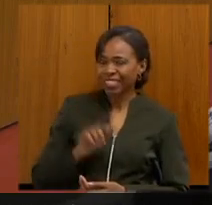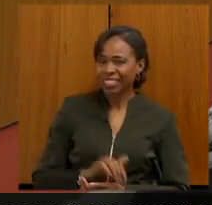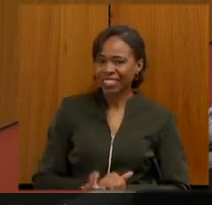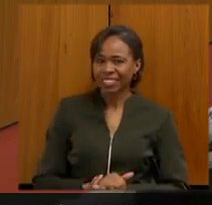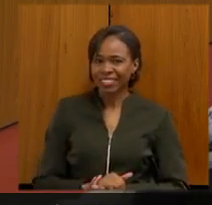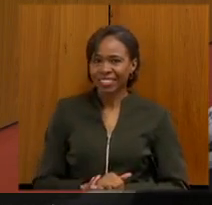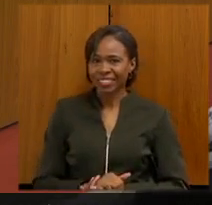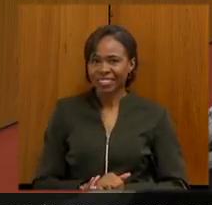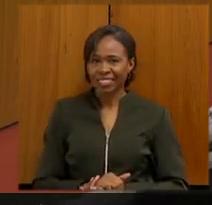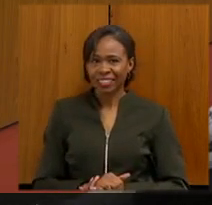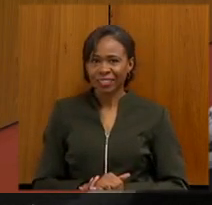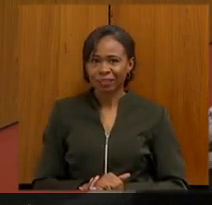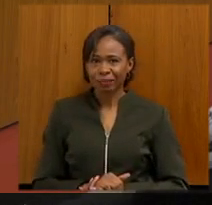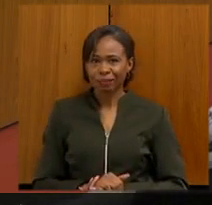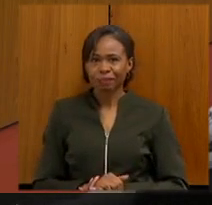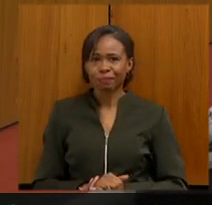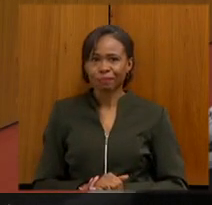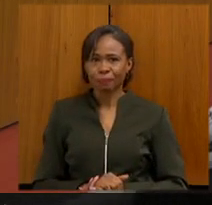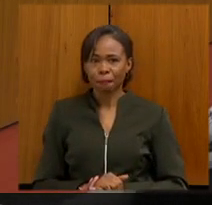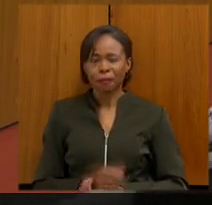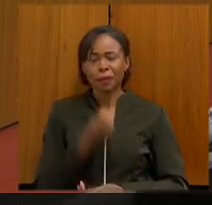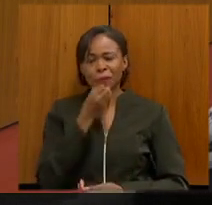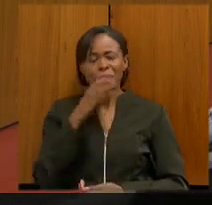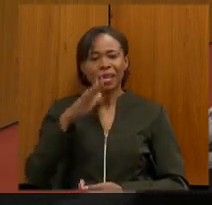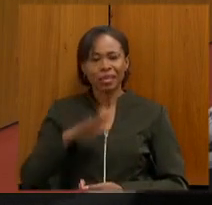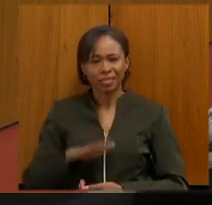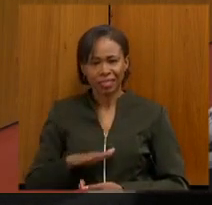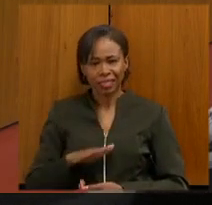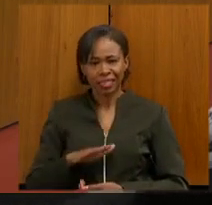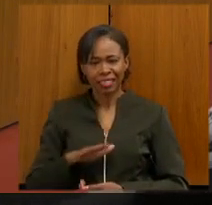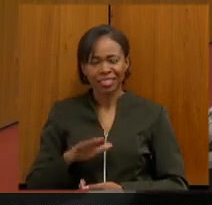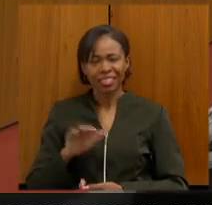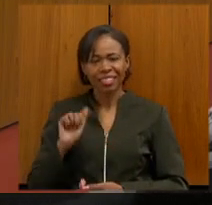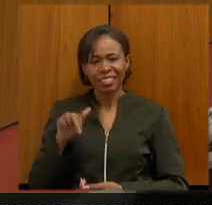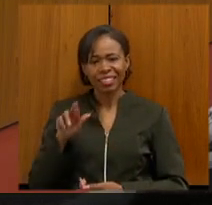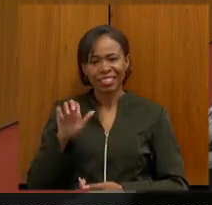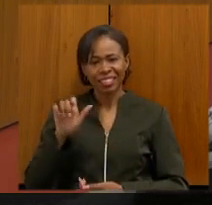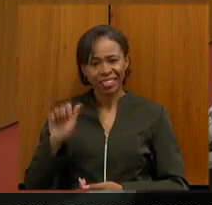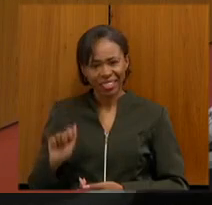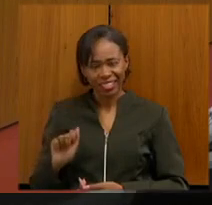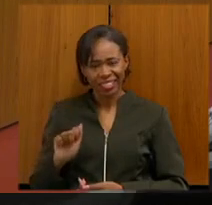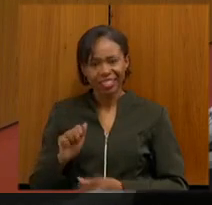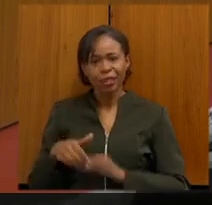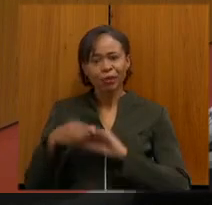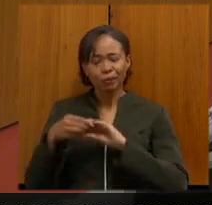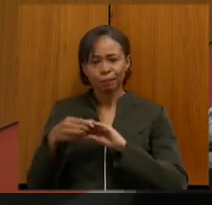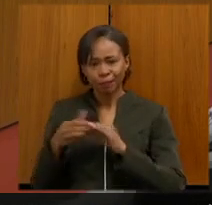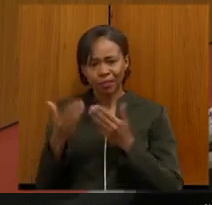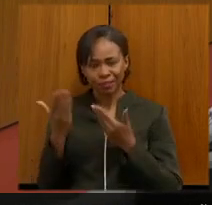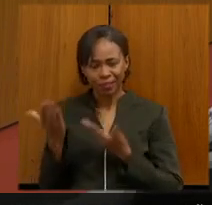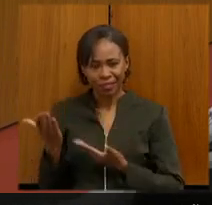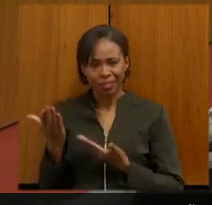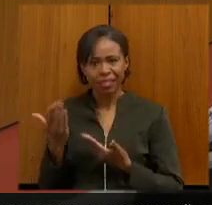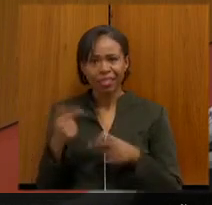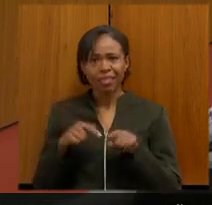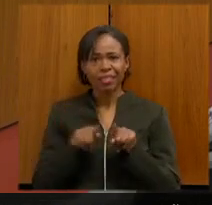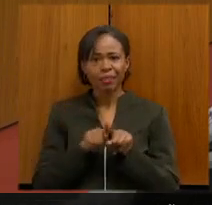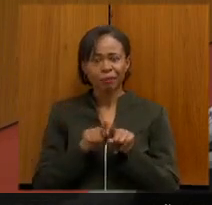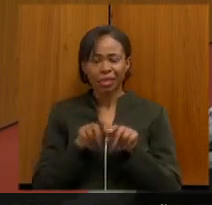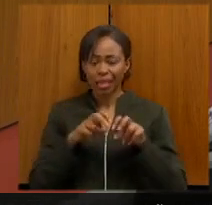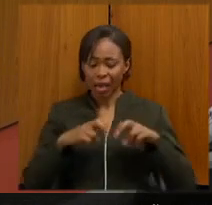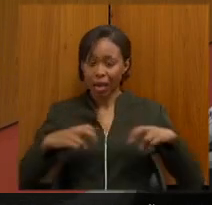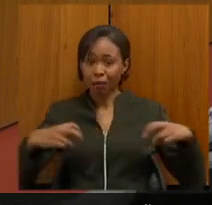para gracinha agora tá tá boa tarde Andreia de Jesus comprimento você e a